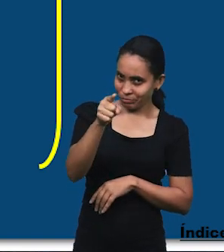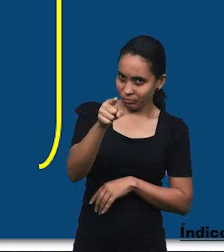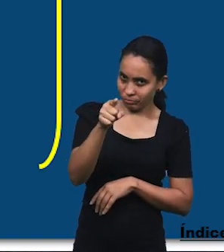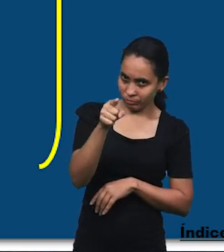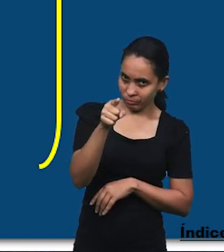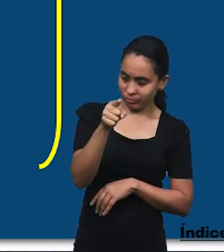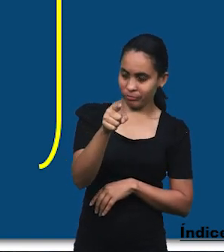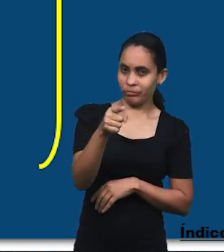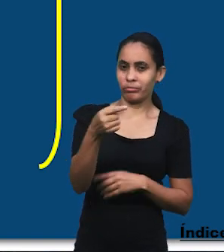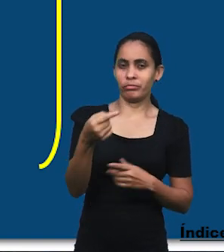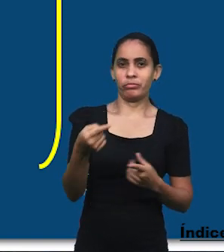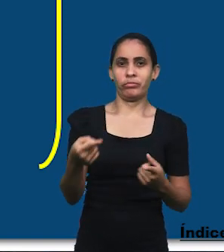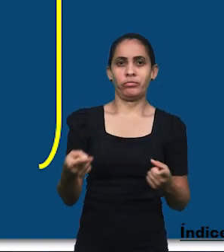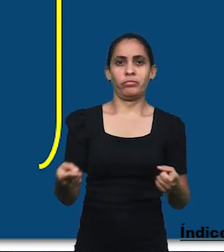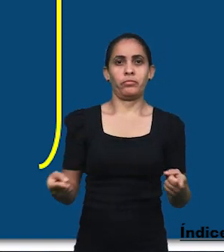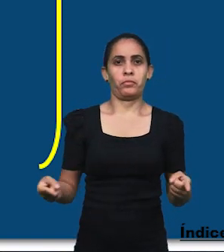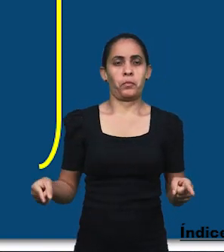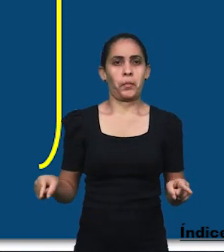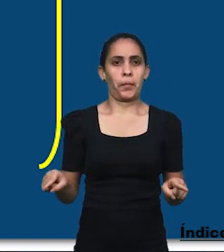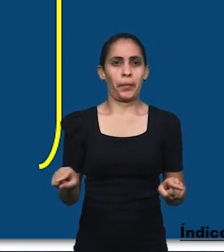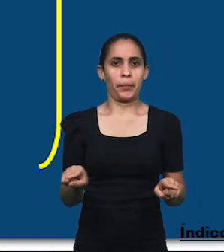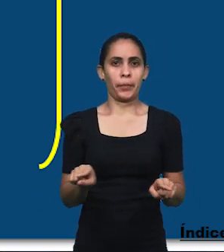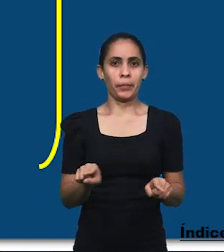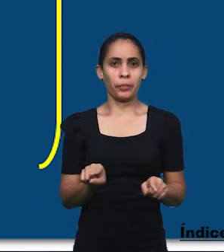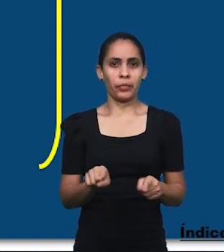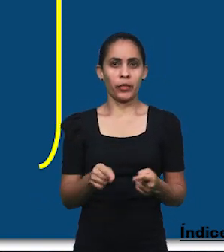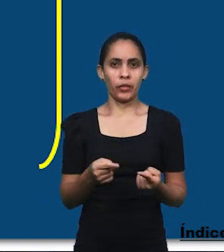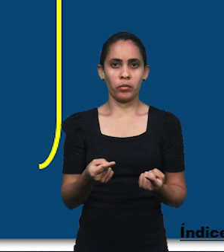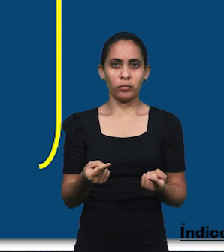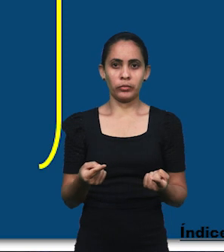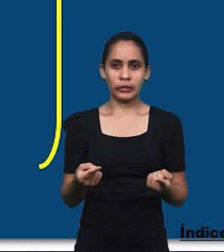falharei, pois eu te